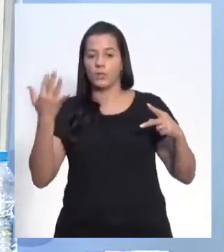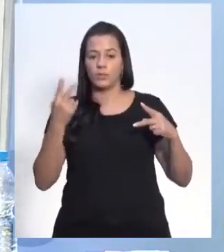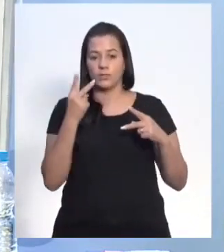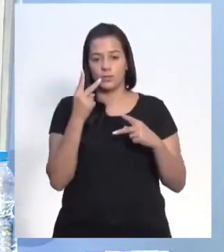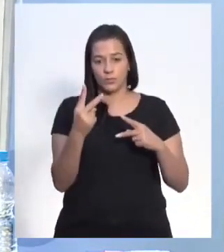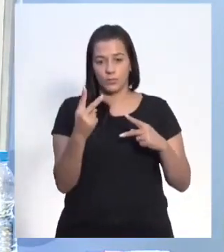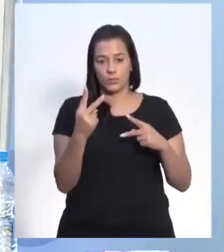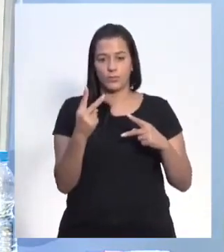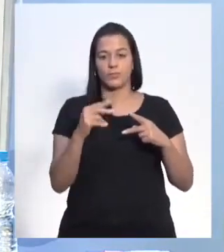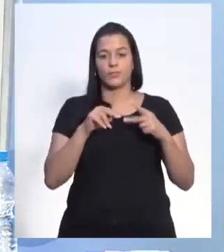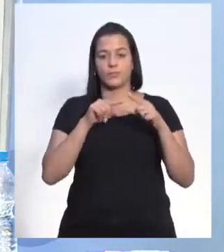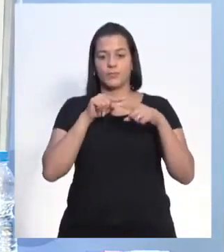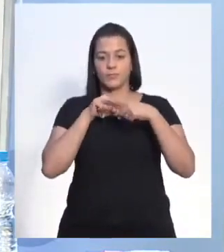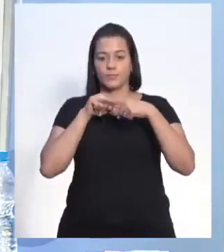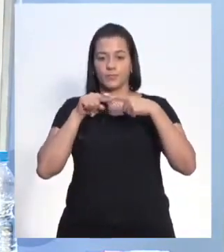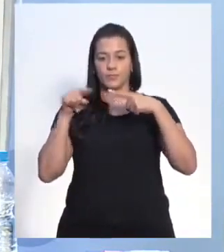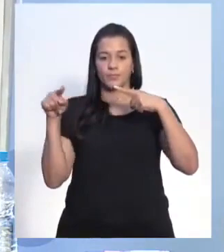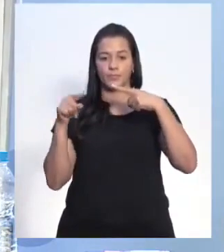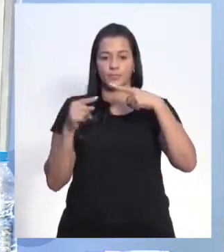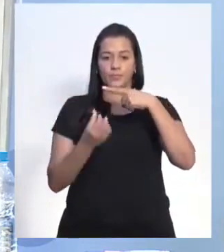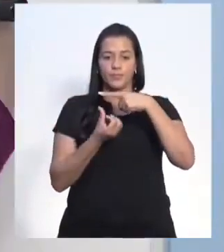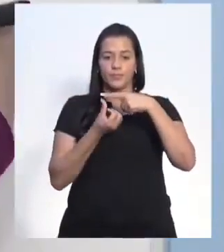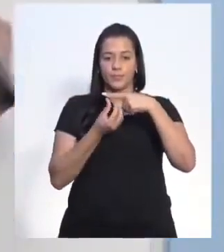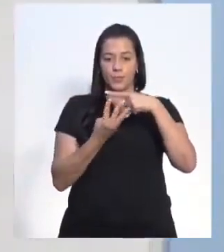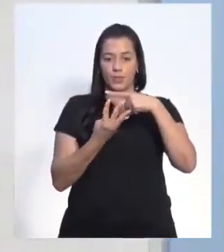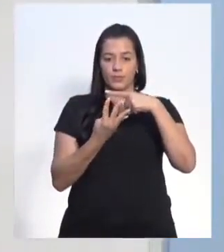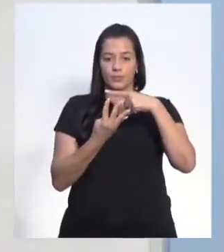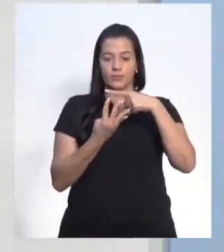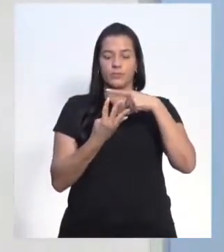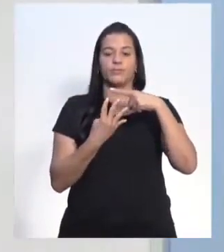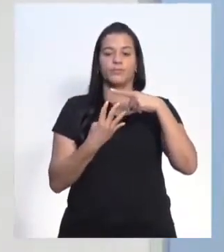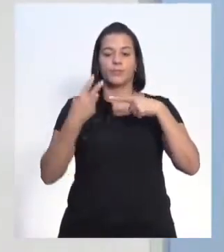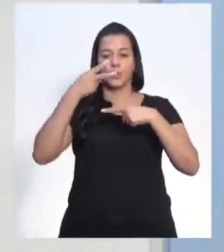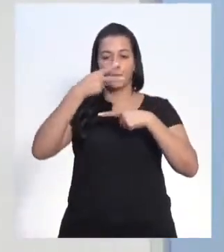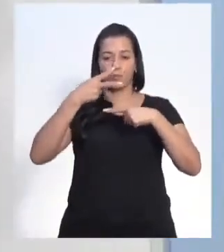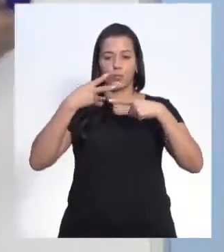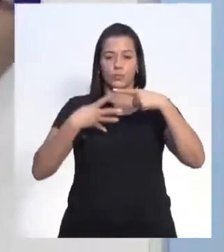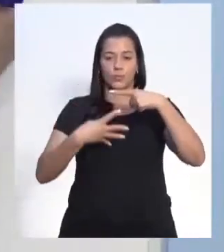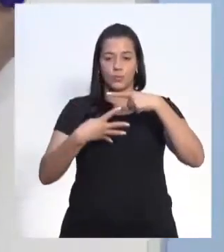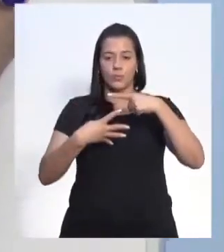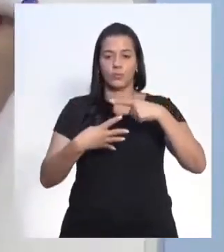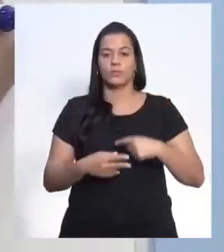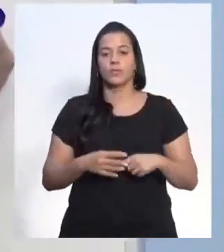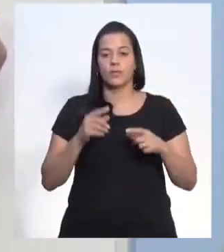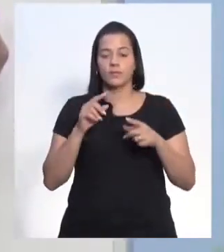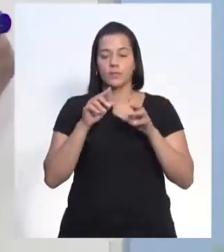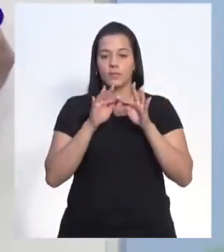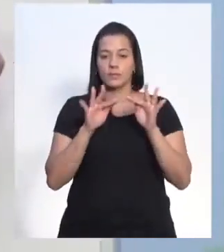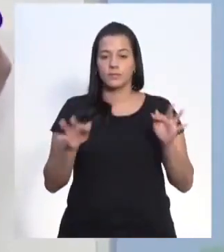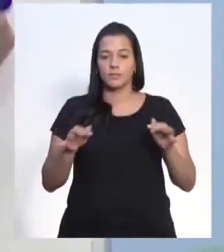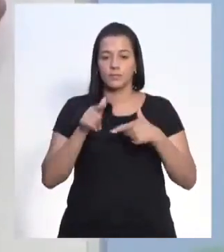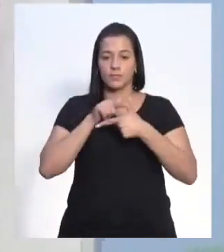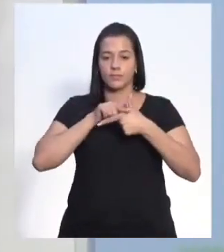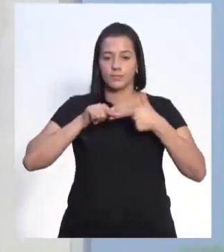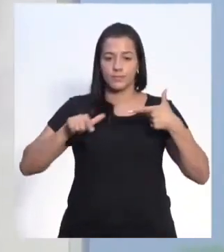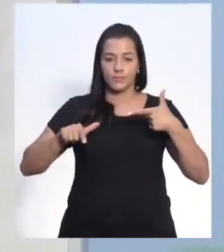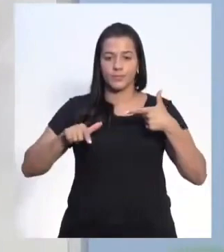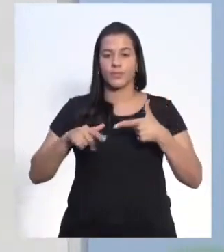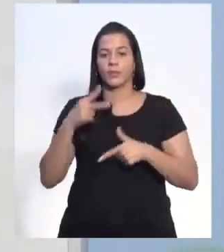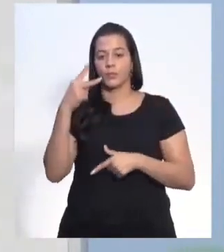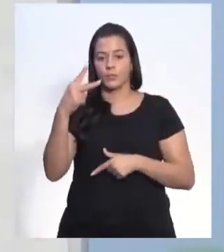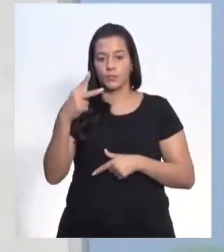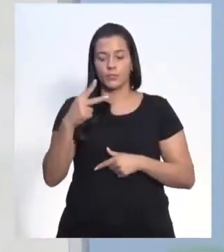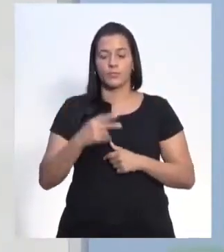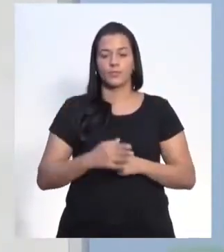duas, num total de quatro. Simplificando essa fração, professora, eu sou sempre obrigada a